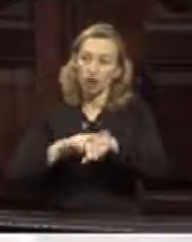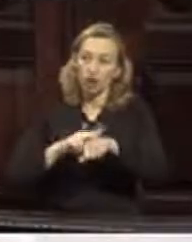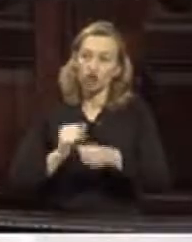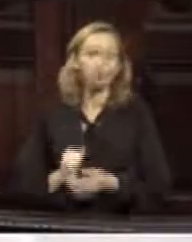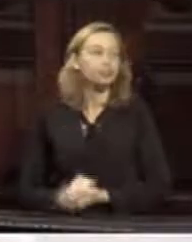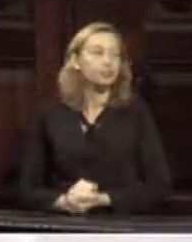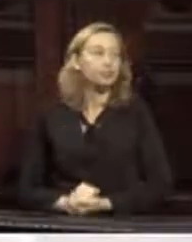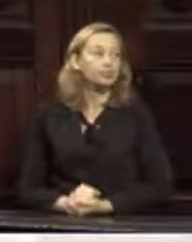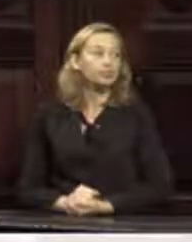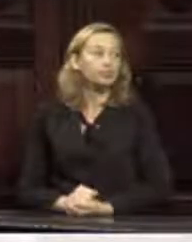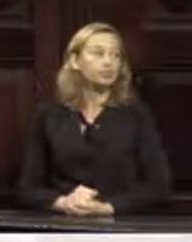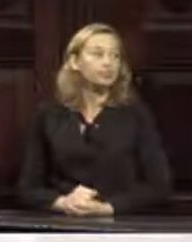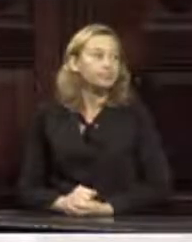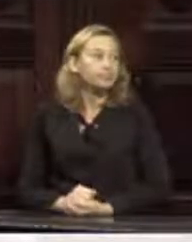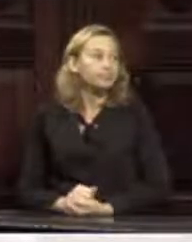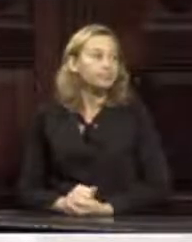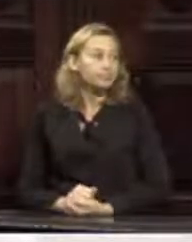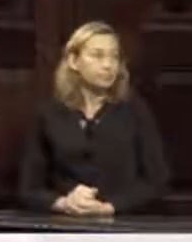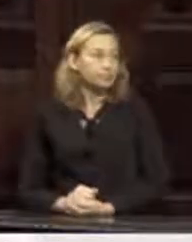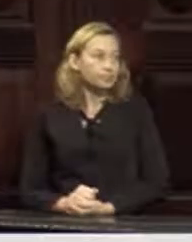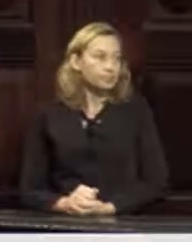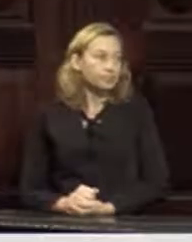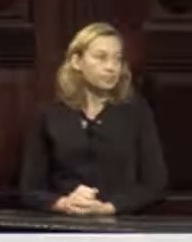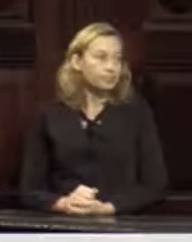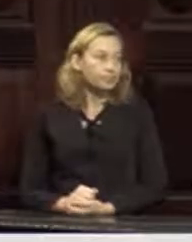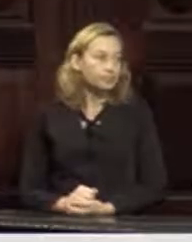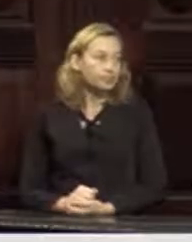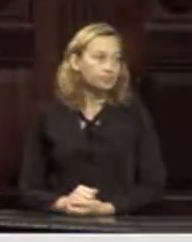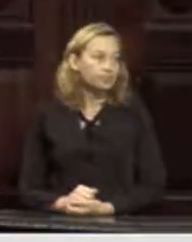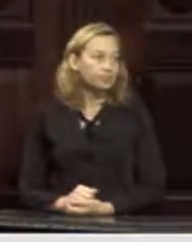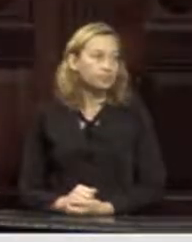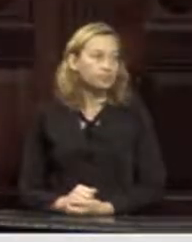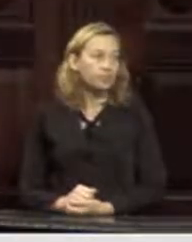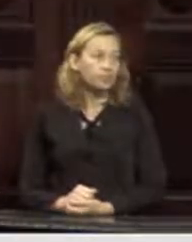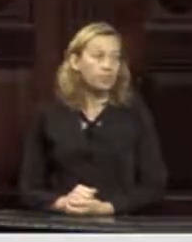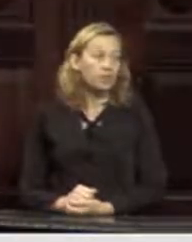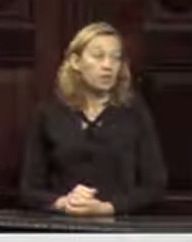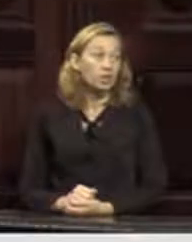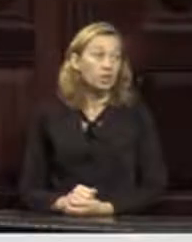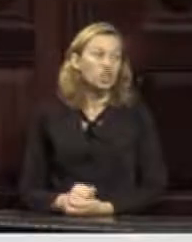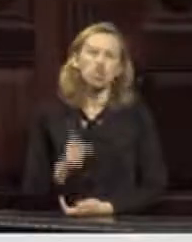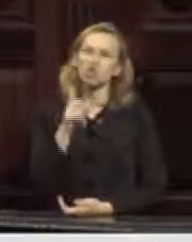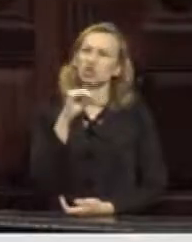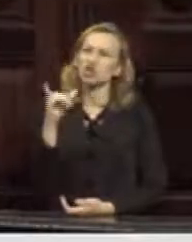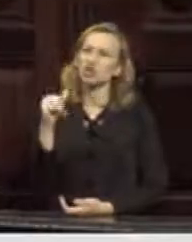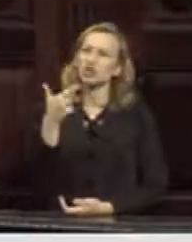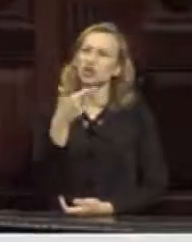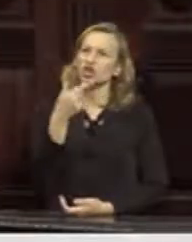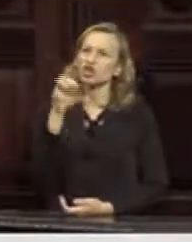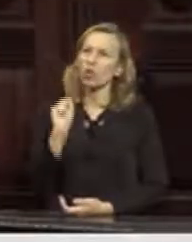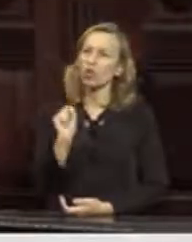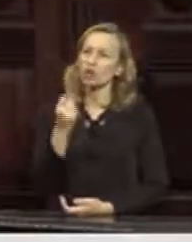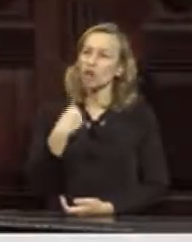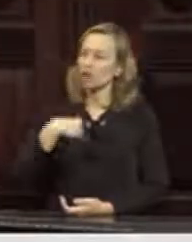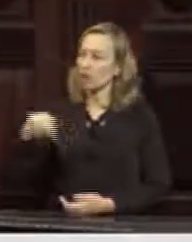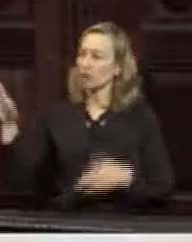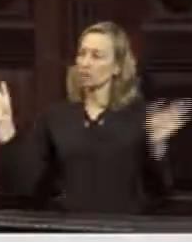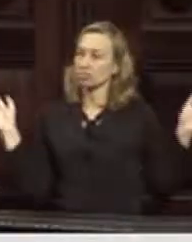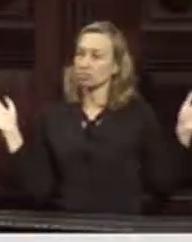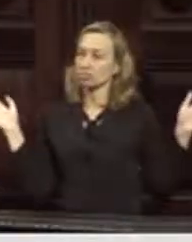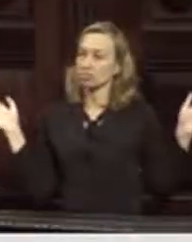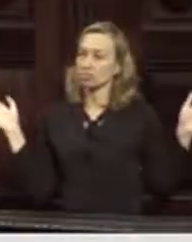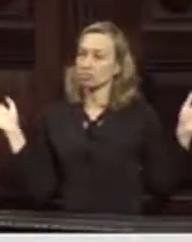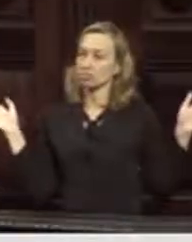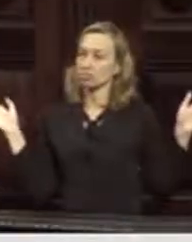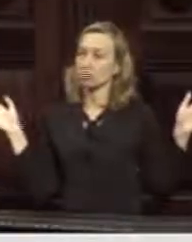Estive à noite do dia 28, lá no Cristo Redentor,